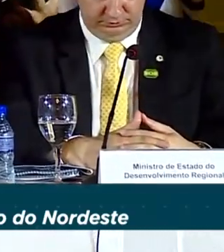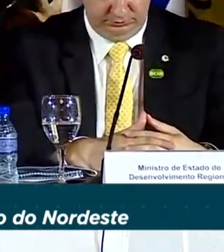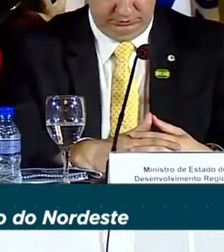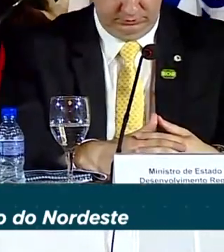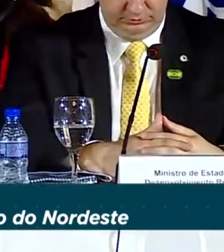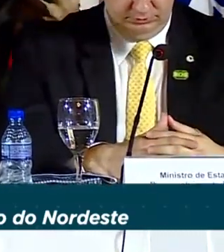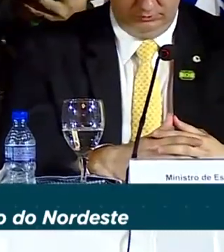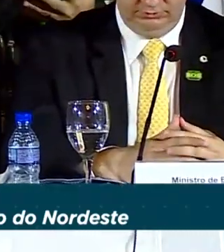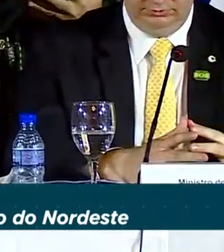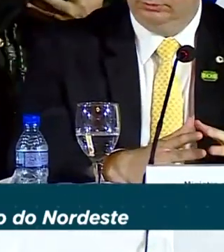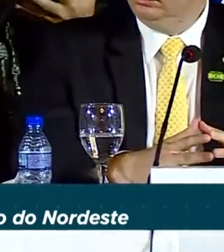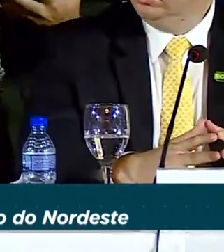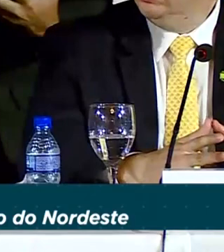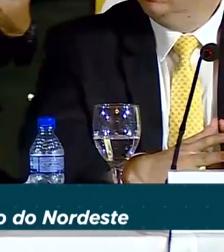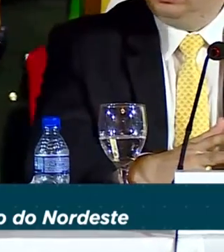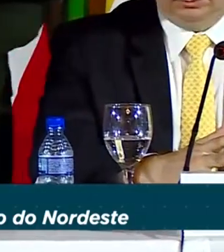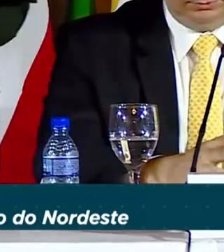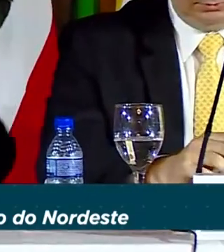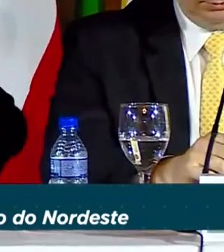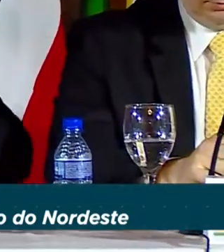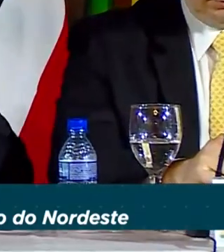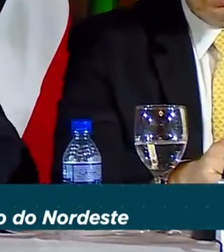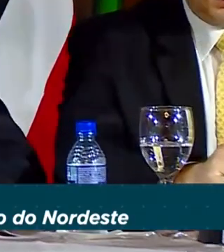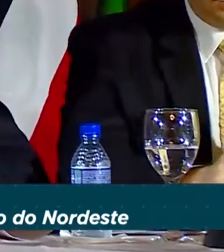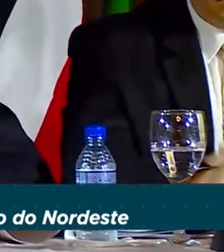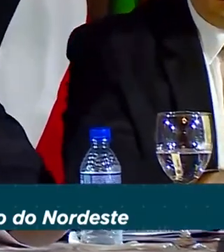Vou dispensar, improviso.